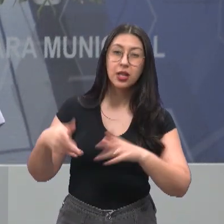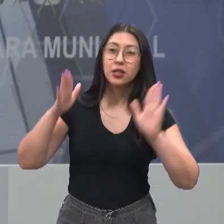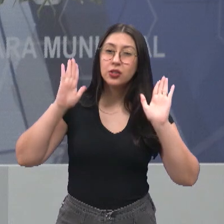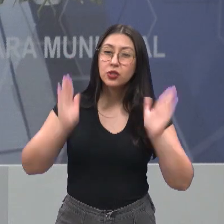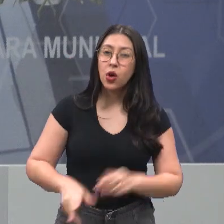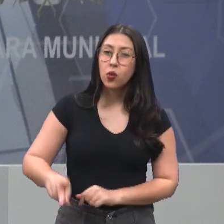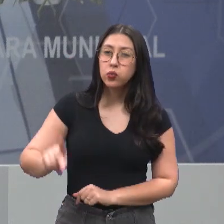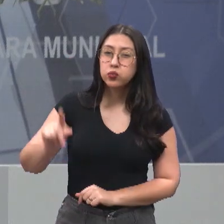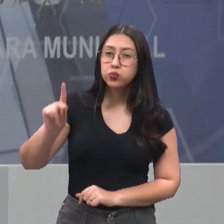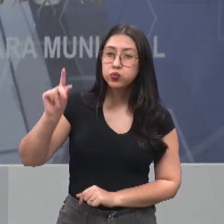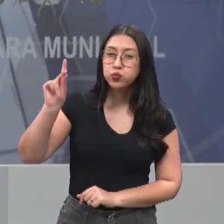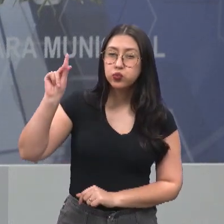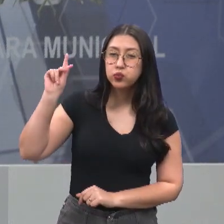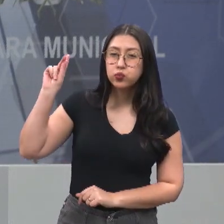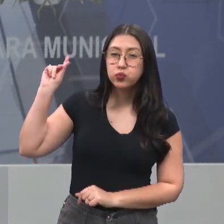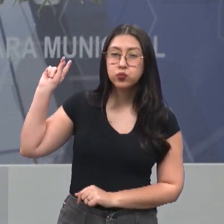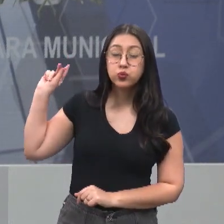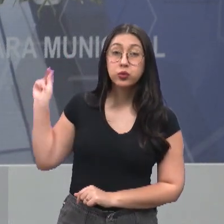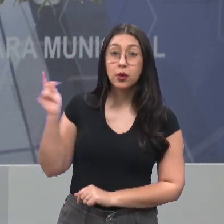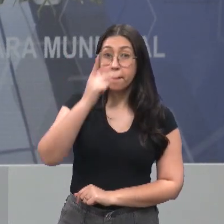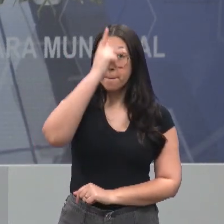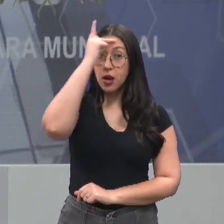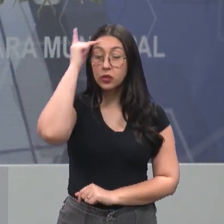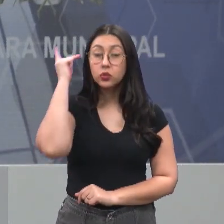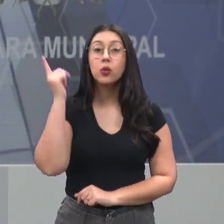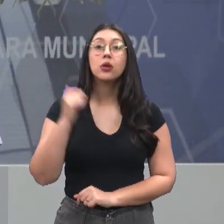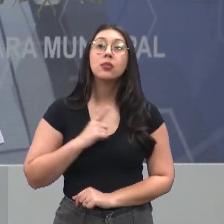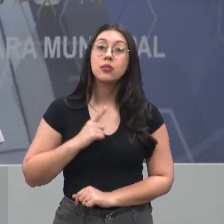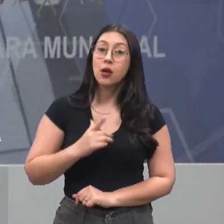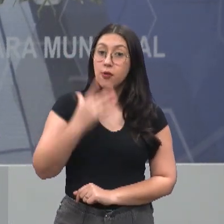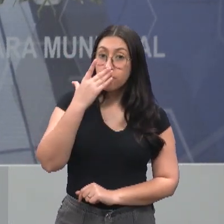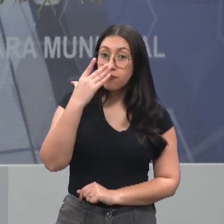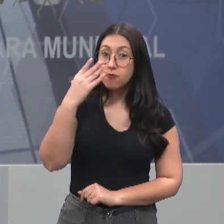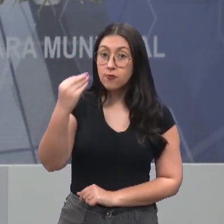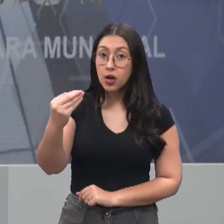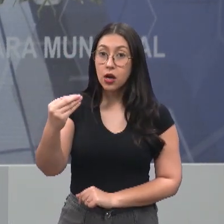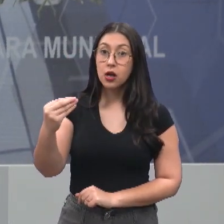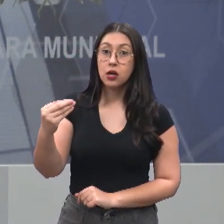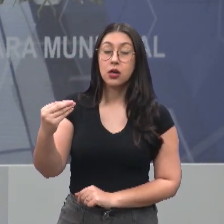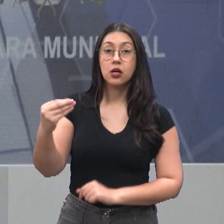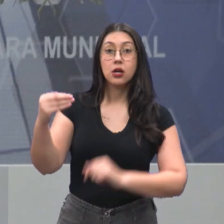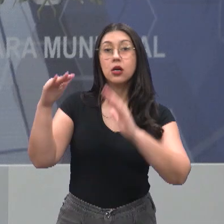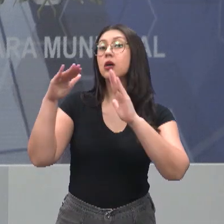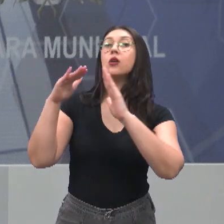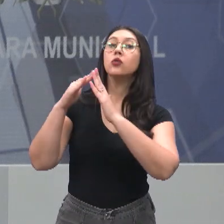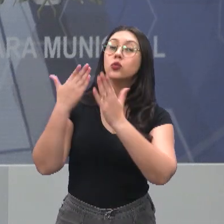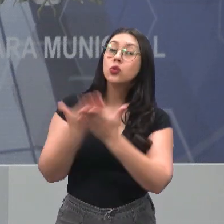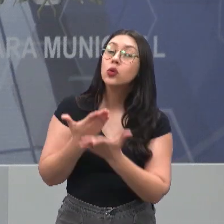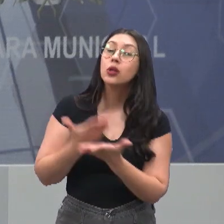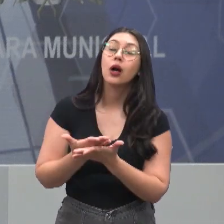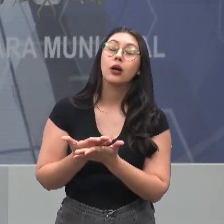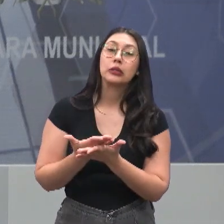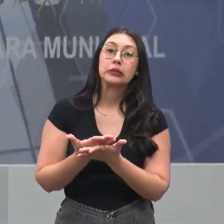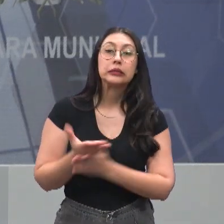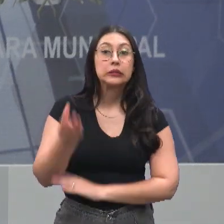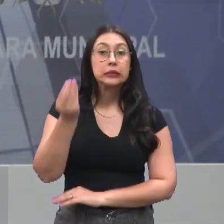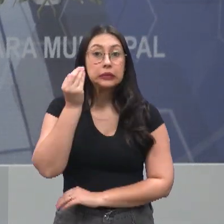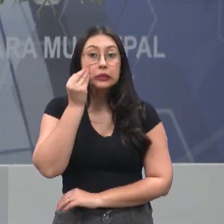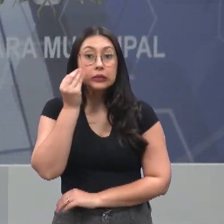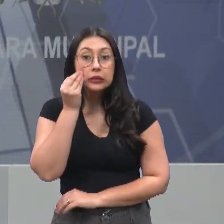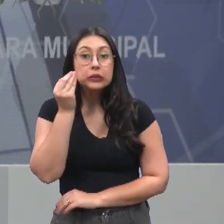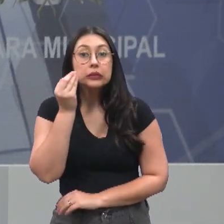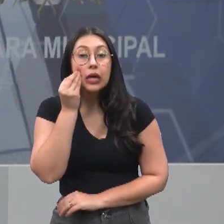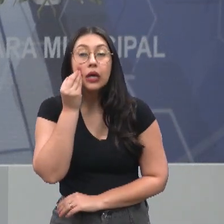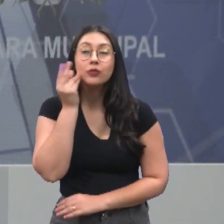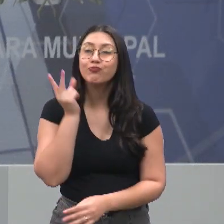os proprietários do transporte escolar, eles têm buscado, frente à dificuldade